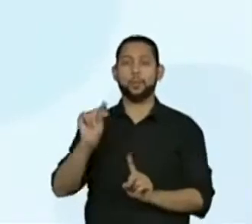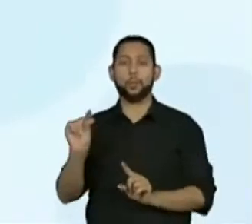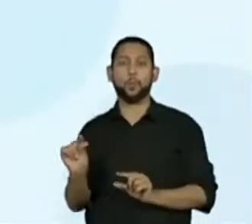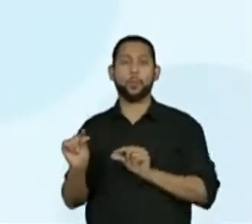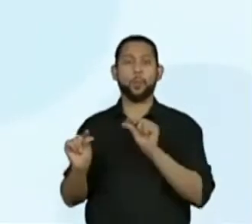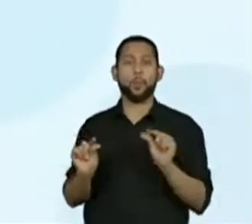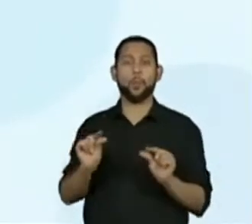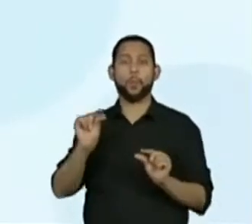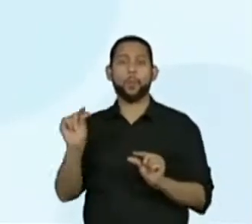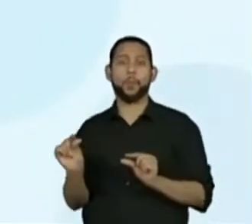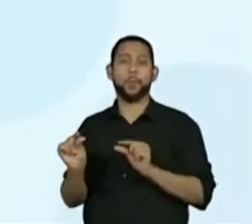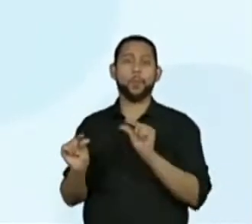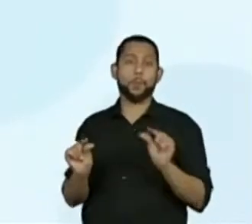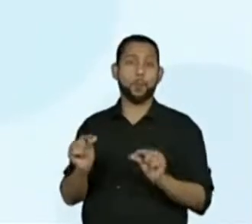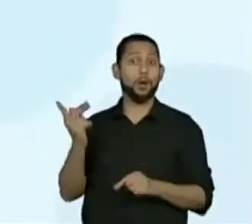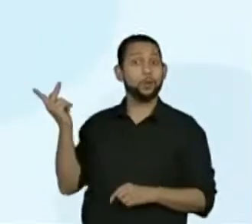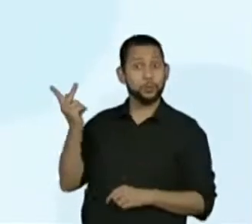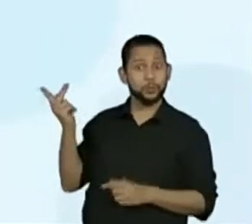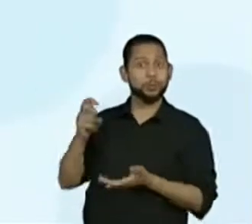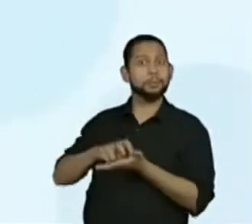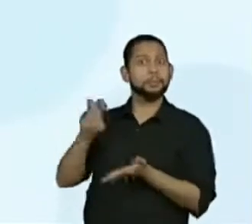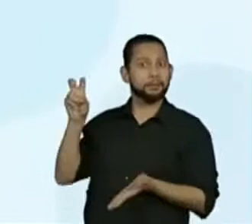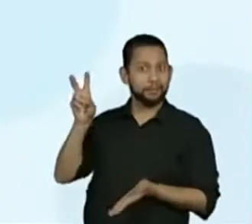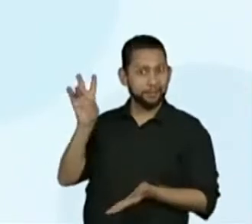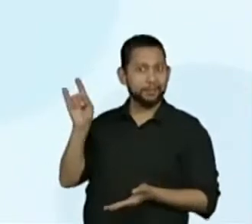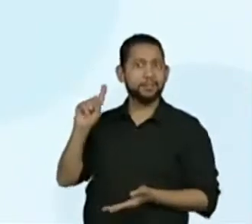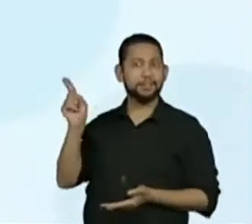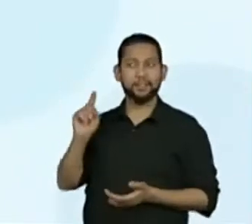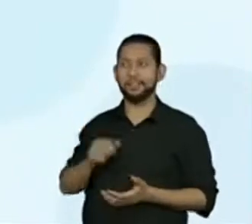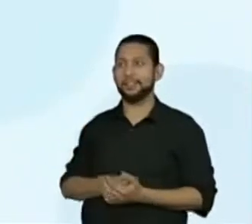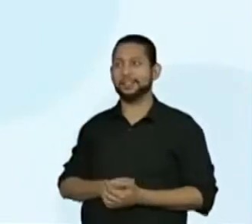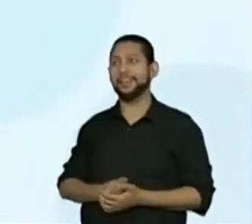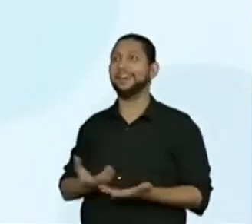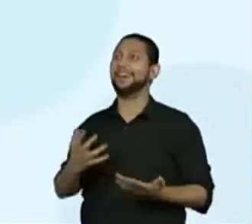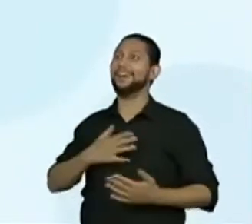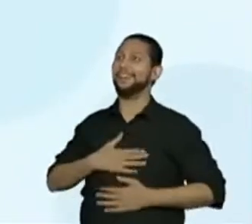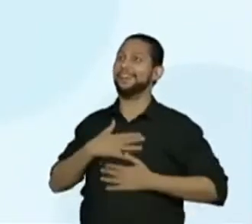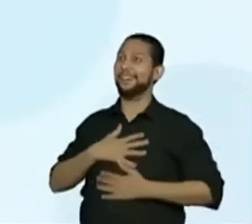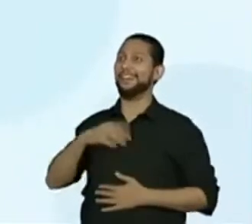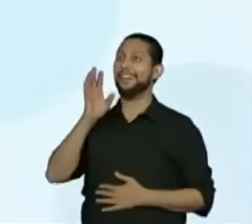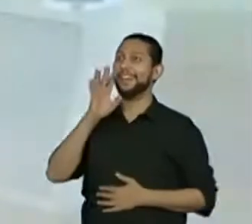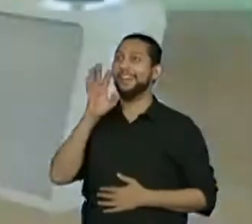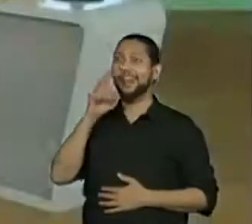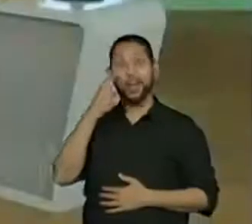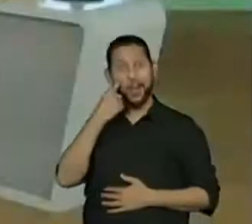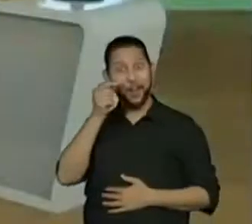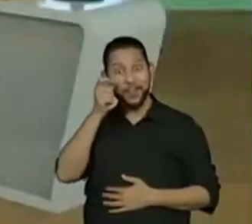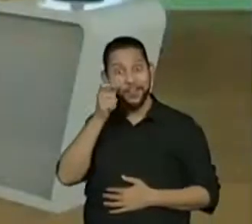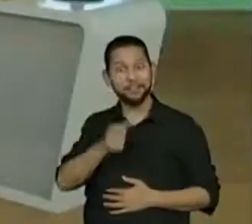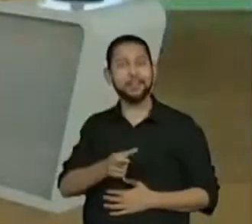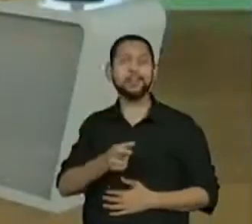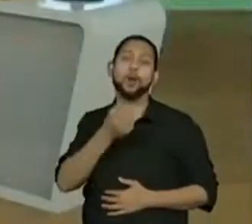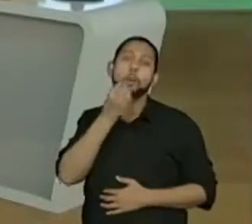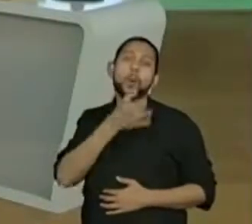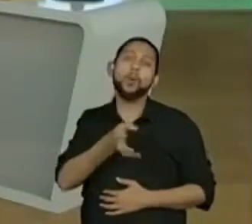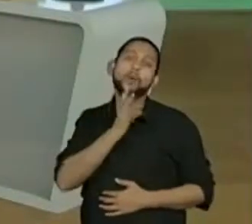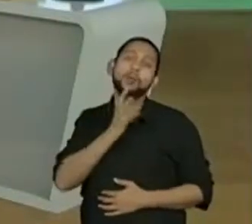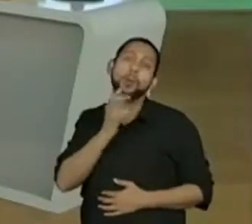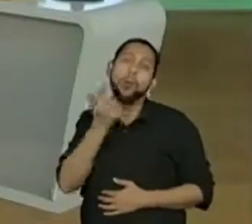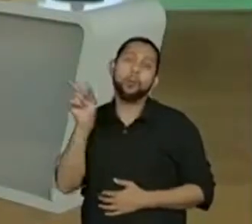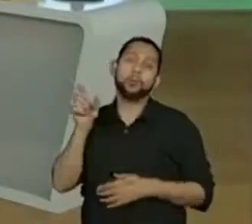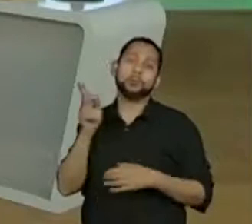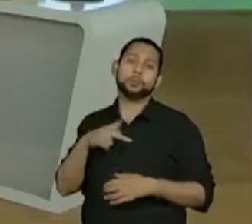também as professoras do período da manhã tem o fogo assim ah que legal vamos ver ele é bom que vocês conhecem